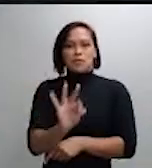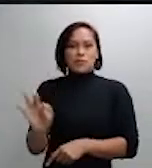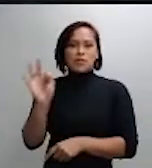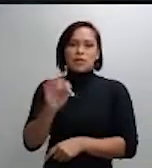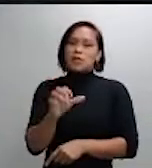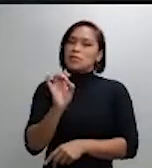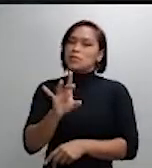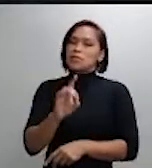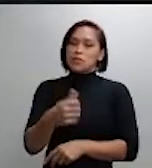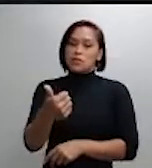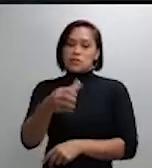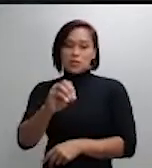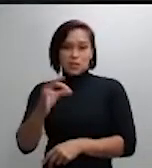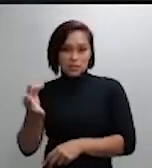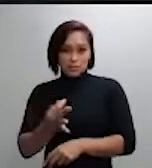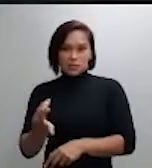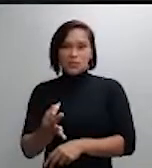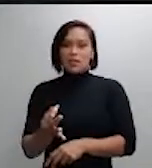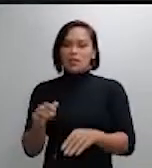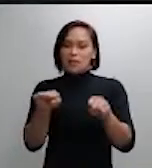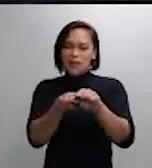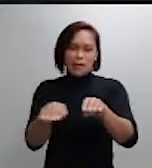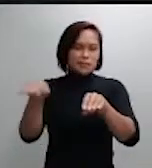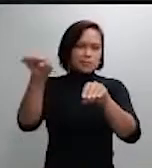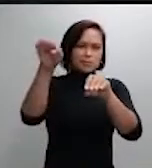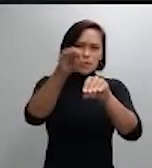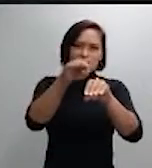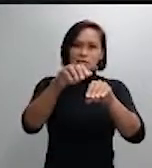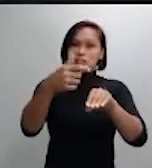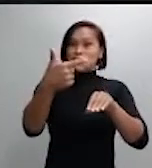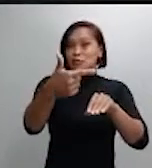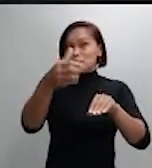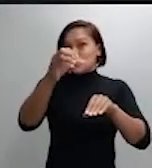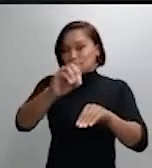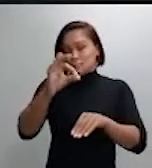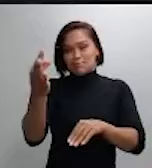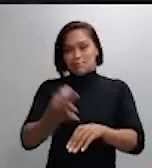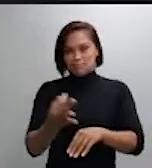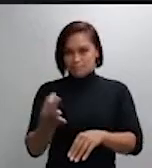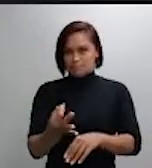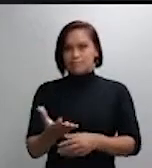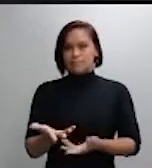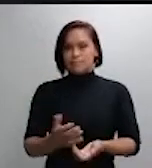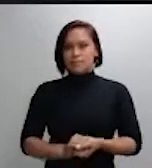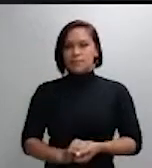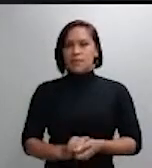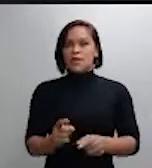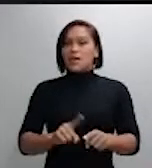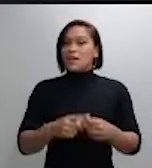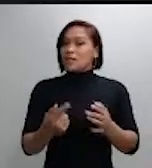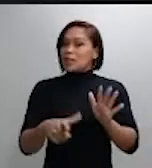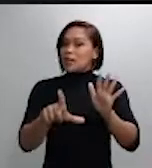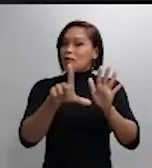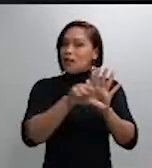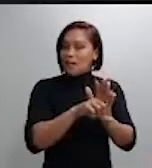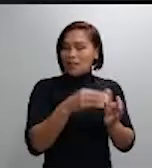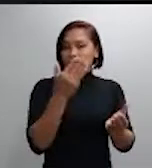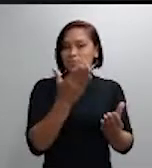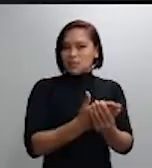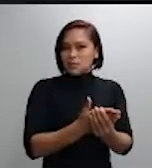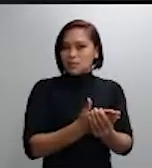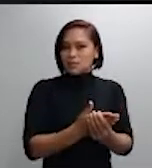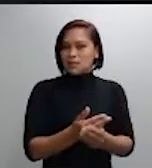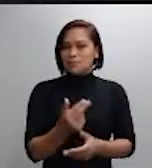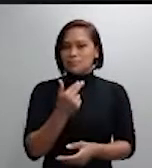10%. Esse patamar é muito superior, é de 20%. Então, a lei processual não pode